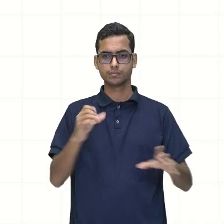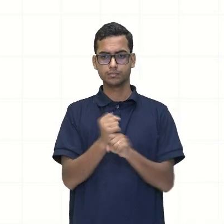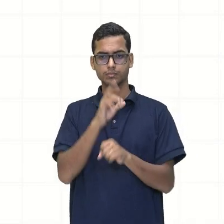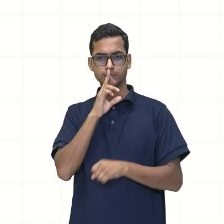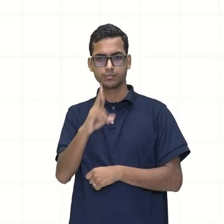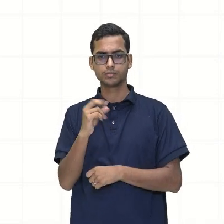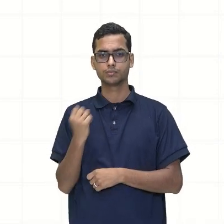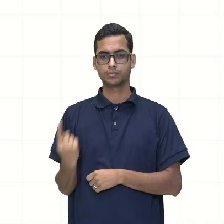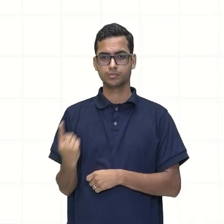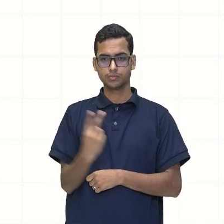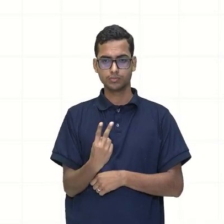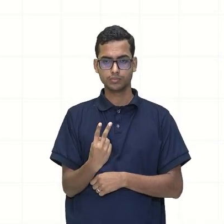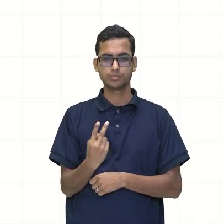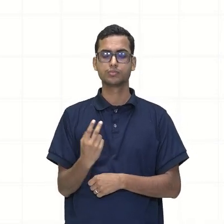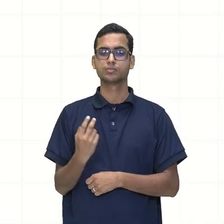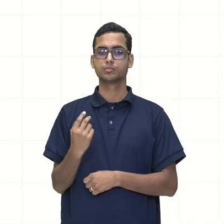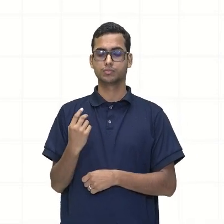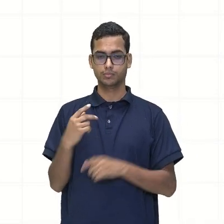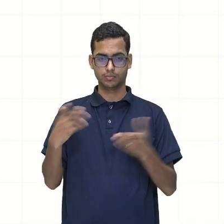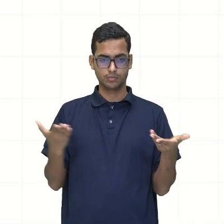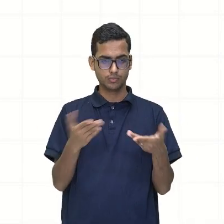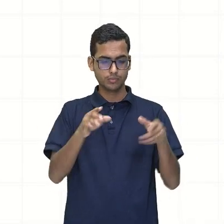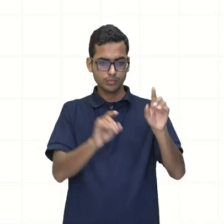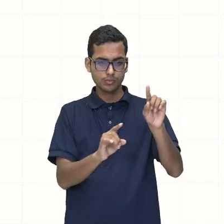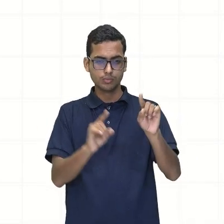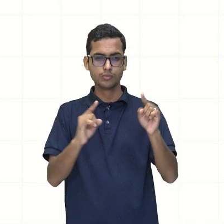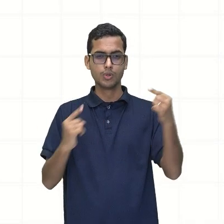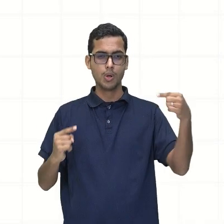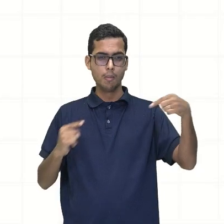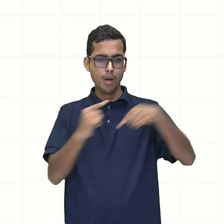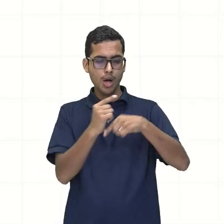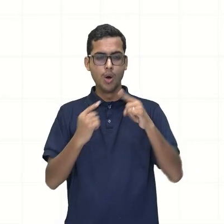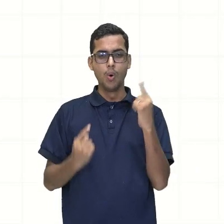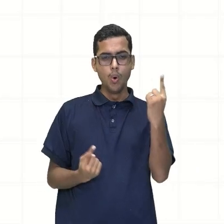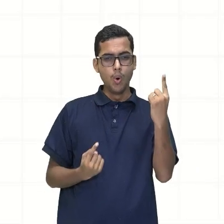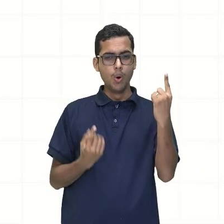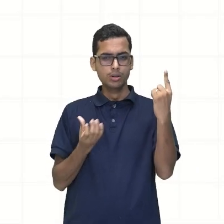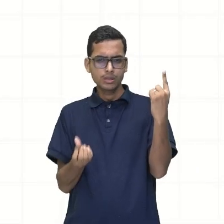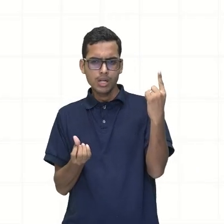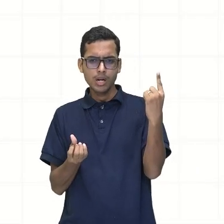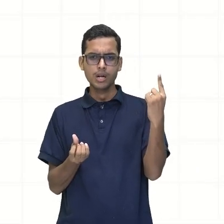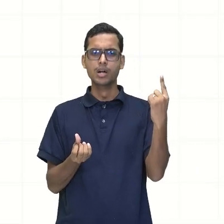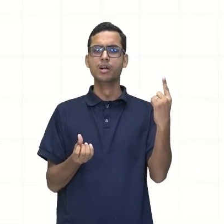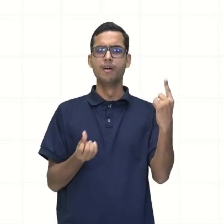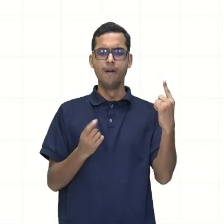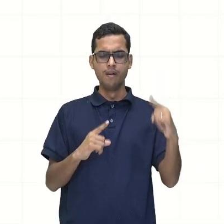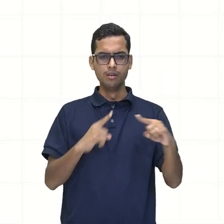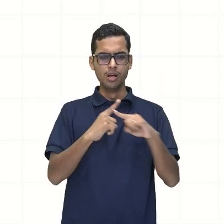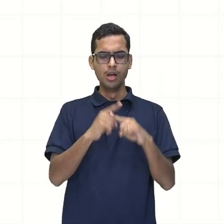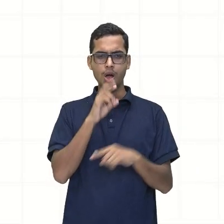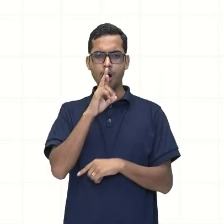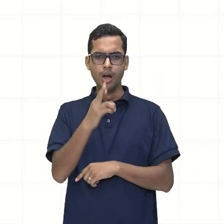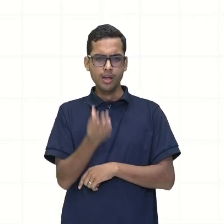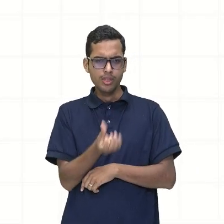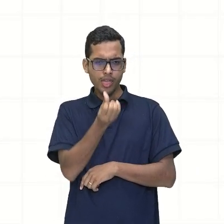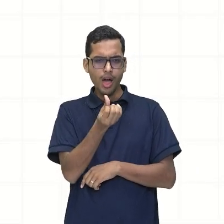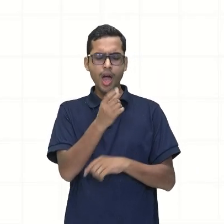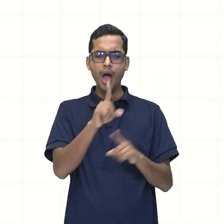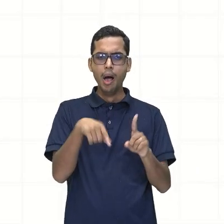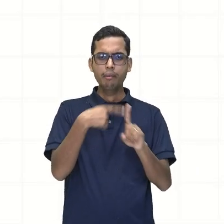multiplicamos numerador com denominador, nesse sentido, 1 vezes 6 vai dar 6,